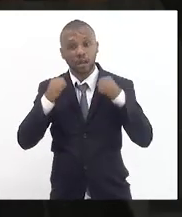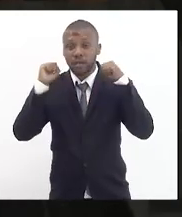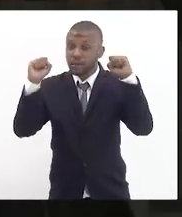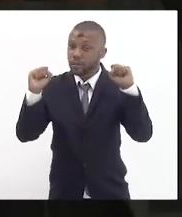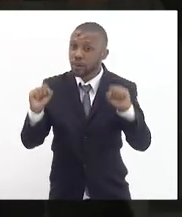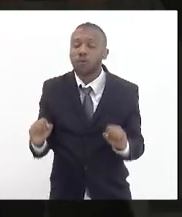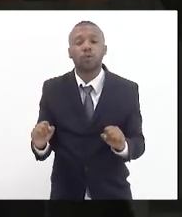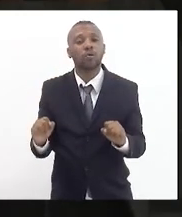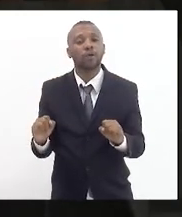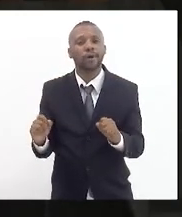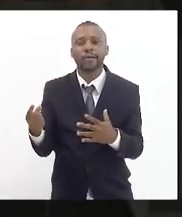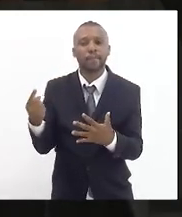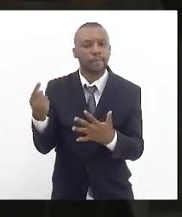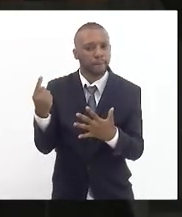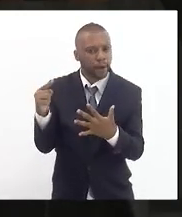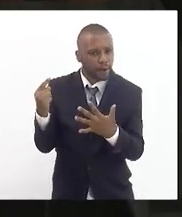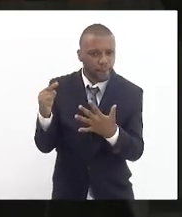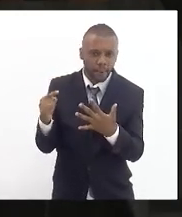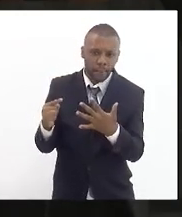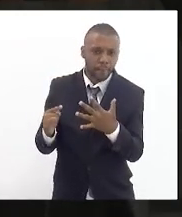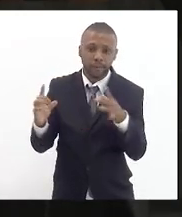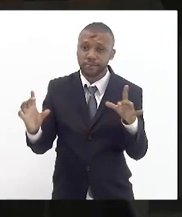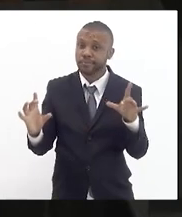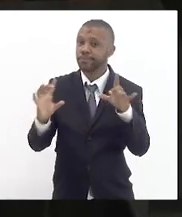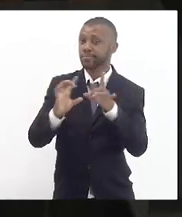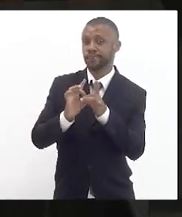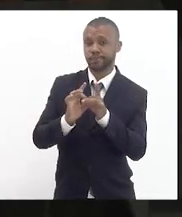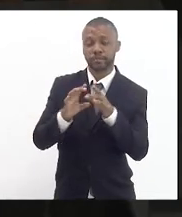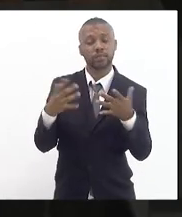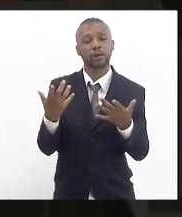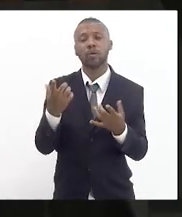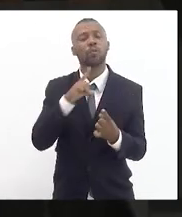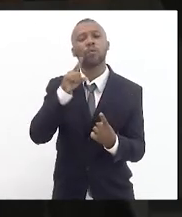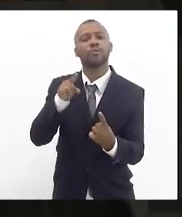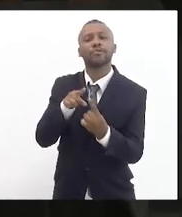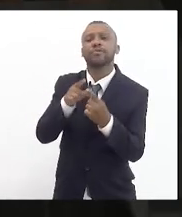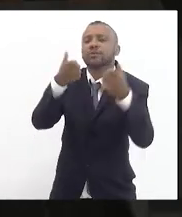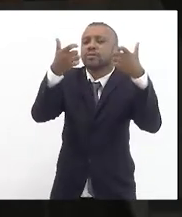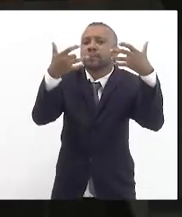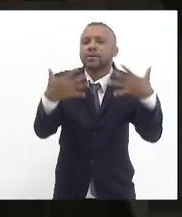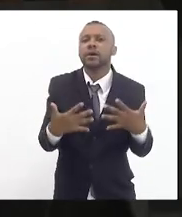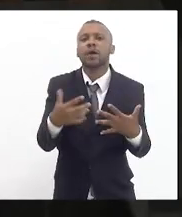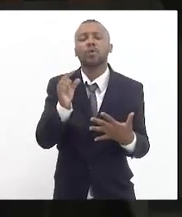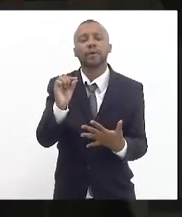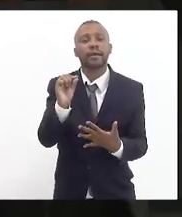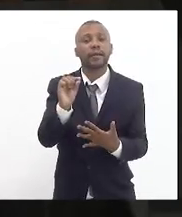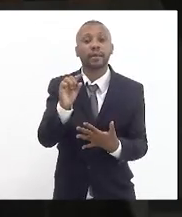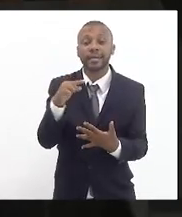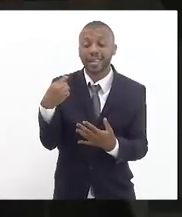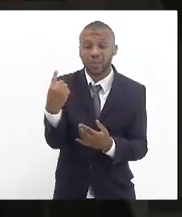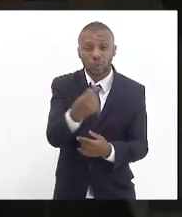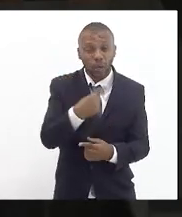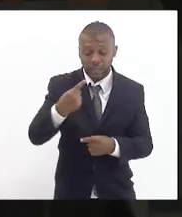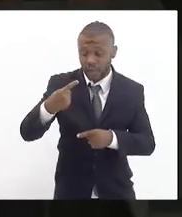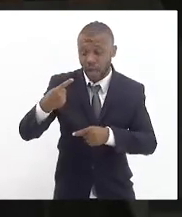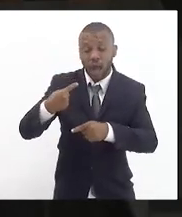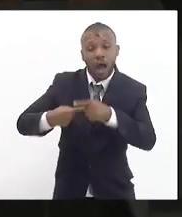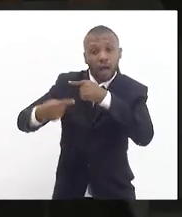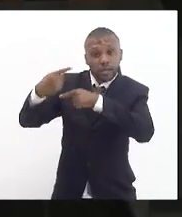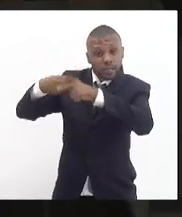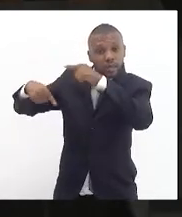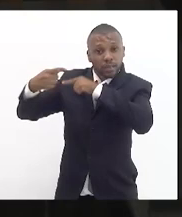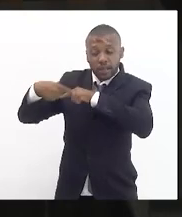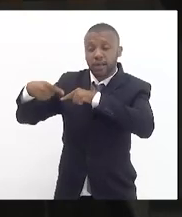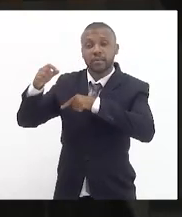vai eu não tô querendo dizer e como a nossa ancestralidade é